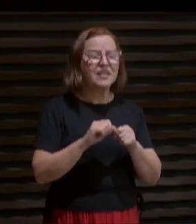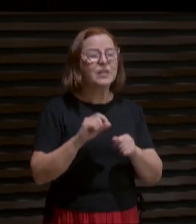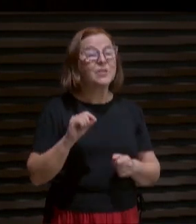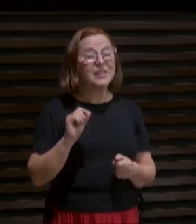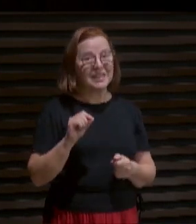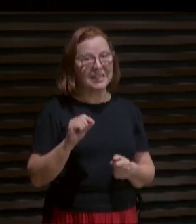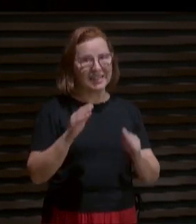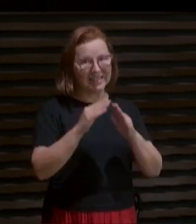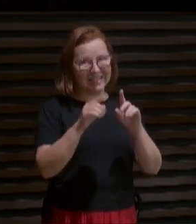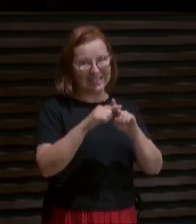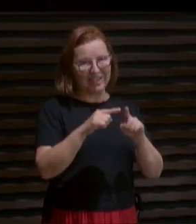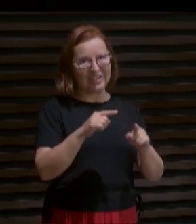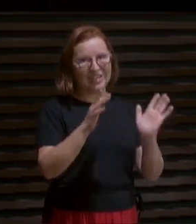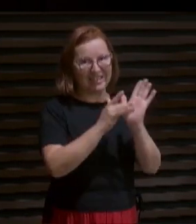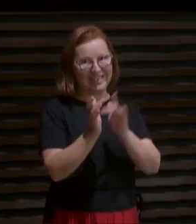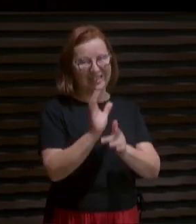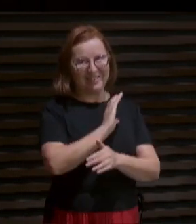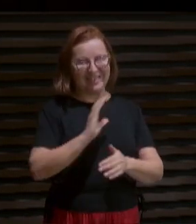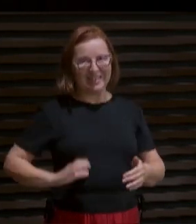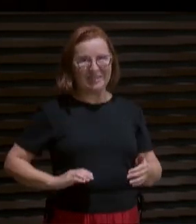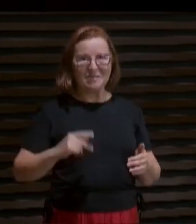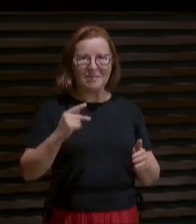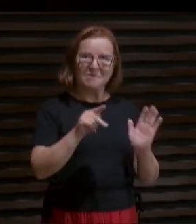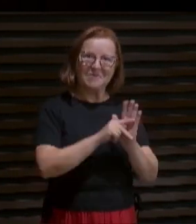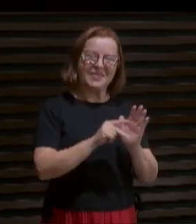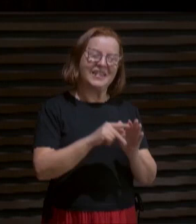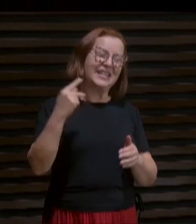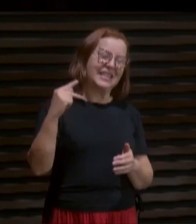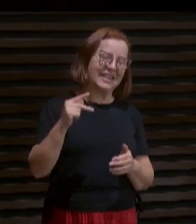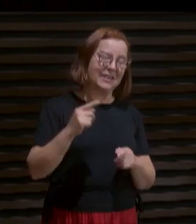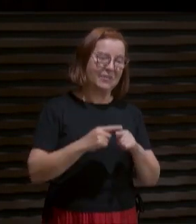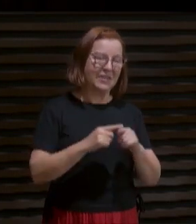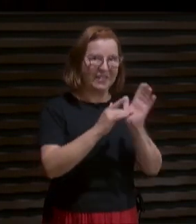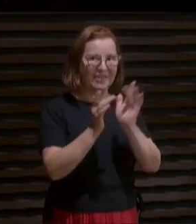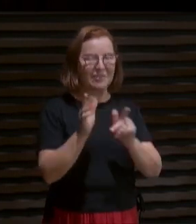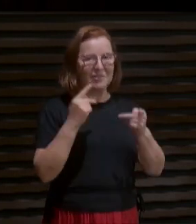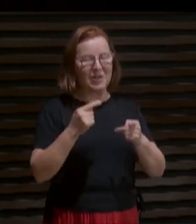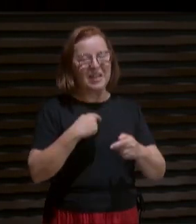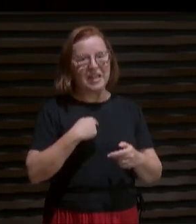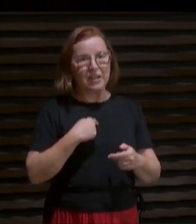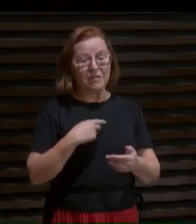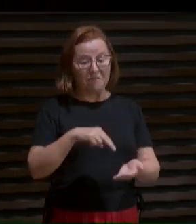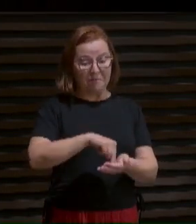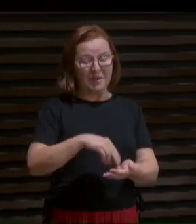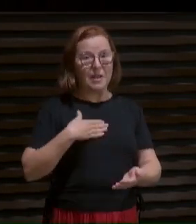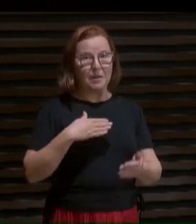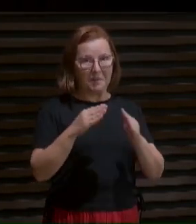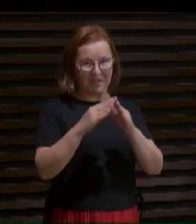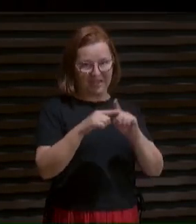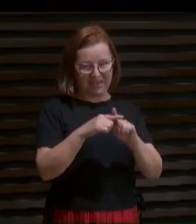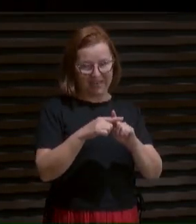essa igreja que é dele, que ele disse, eu edificarei a minha igreja, a igreja legítima,